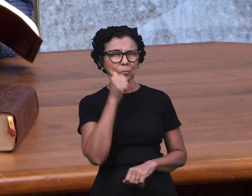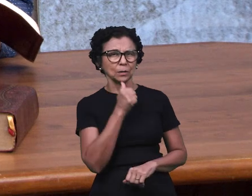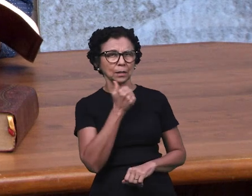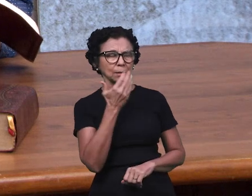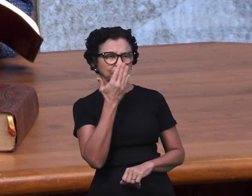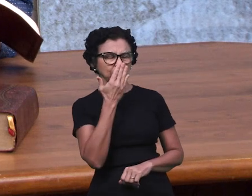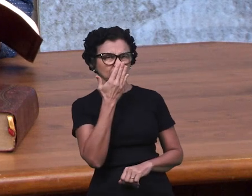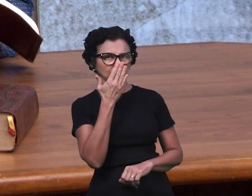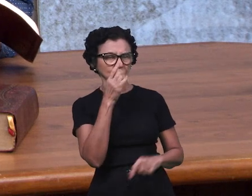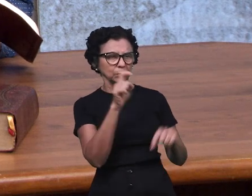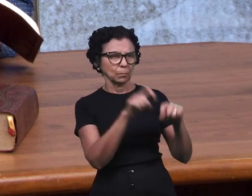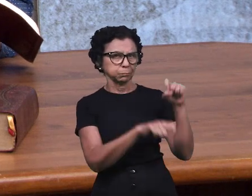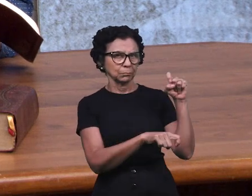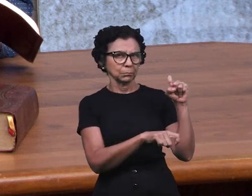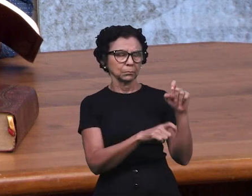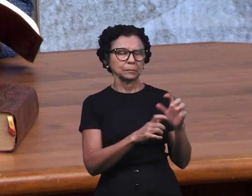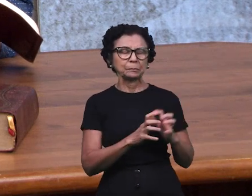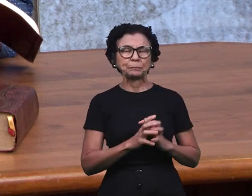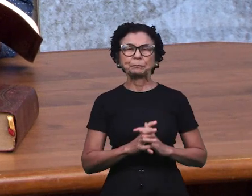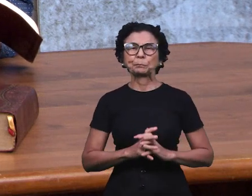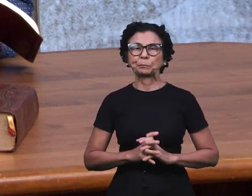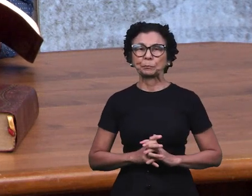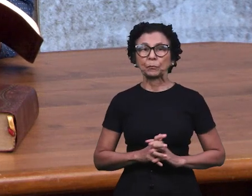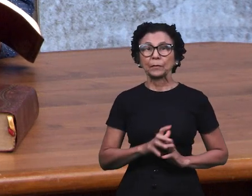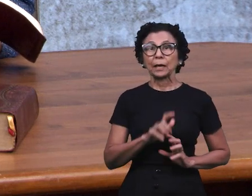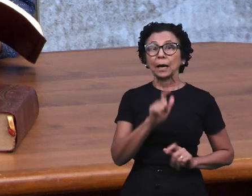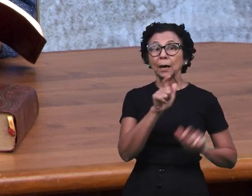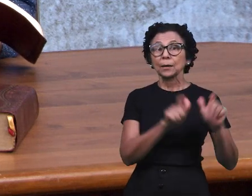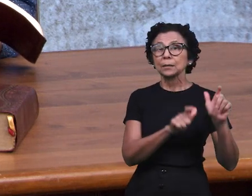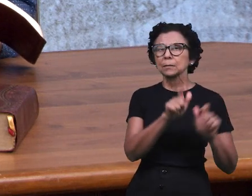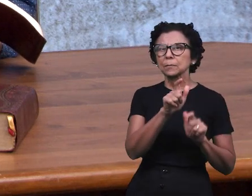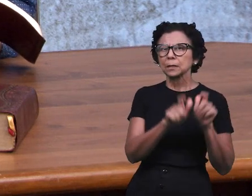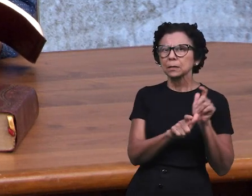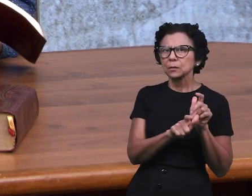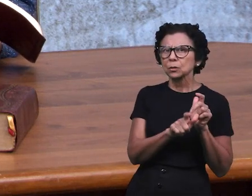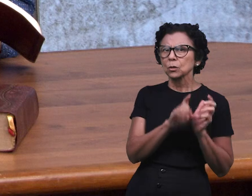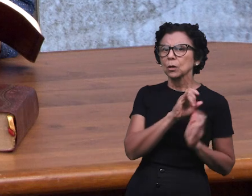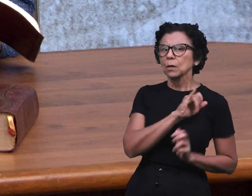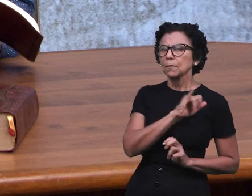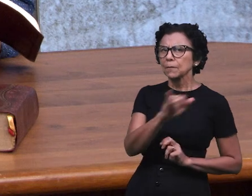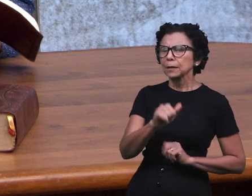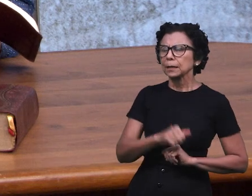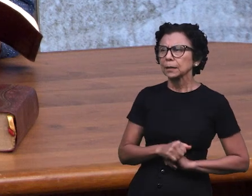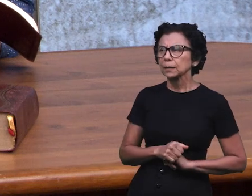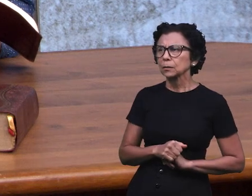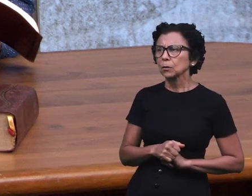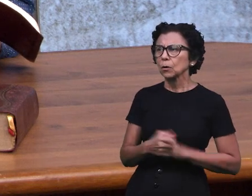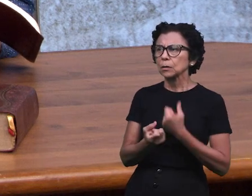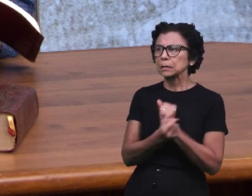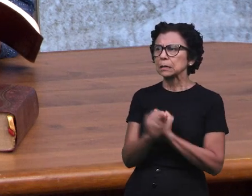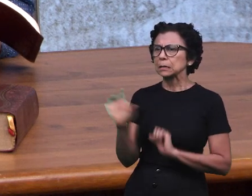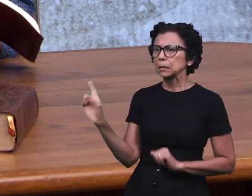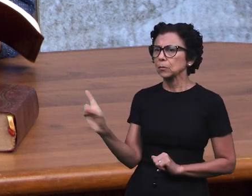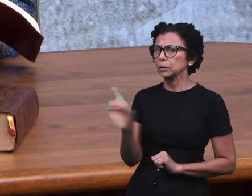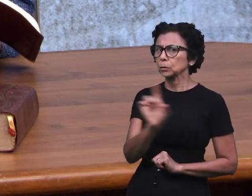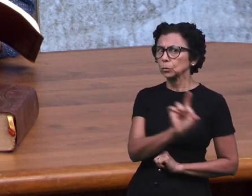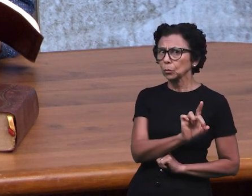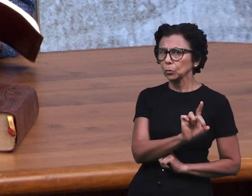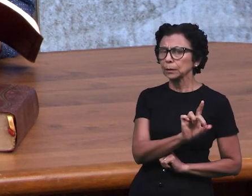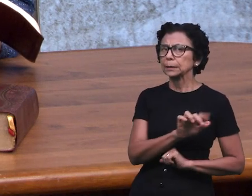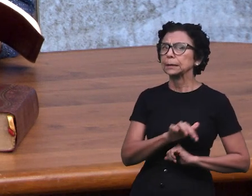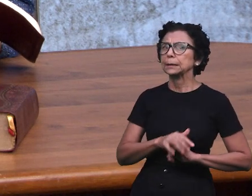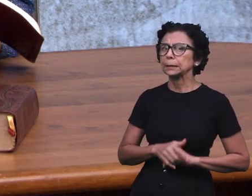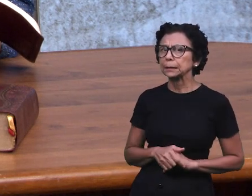entrou a ela. E foi dito aos gazitas: Sansão entrou aqui. Foram, pois, em